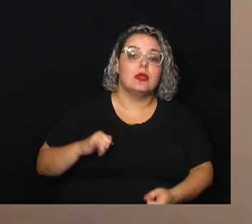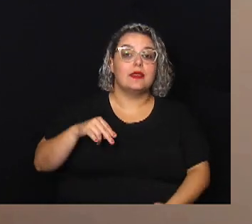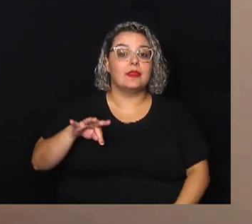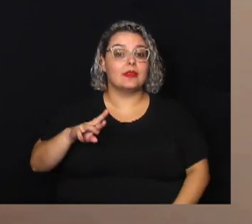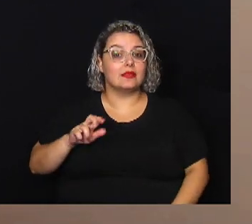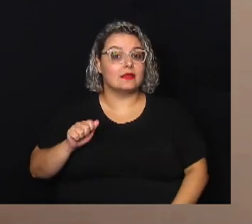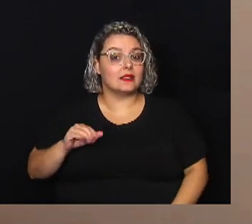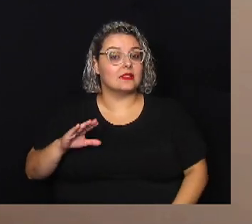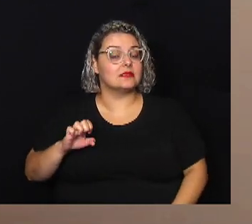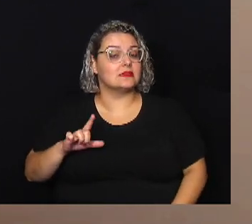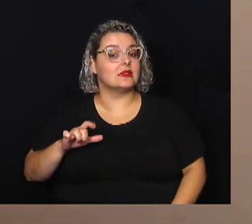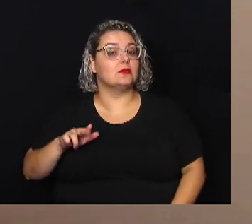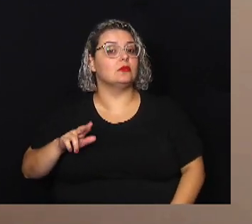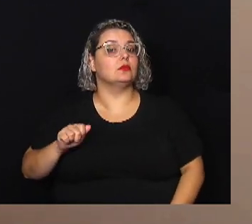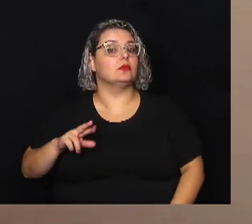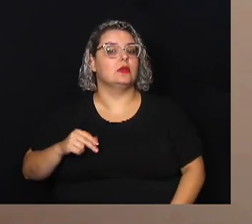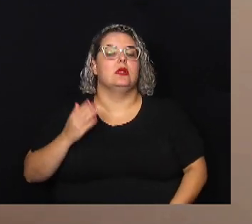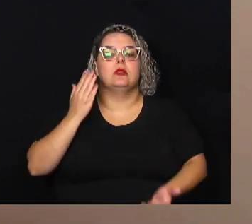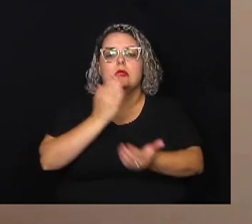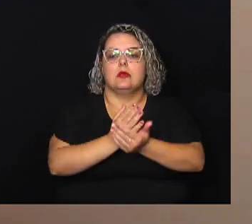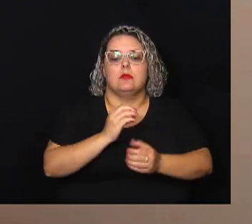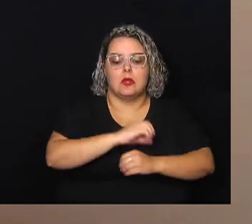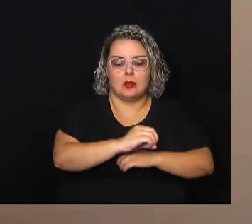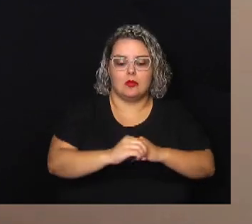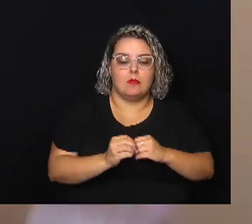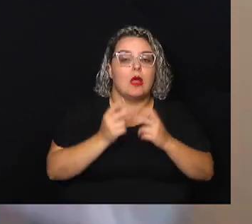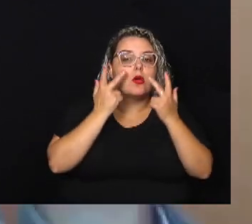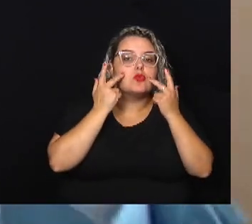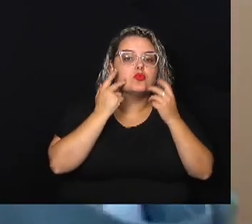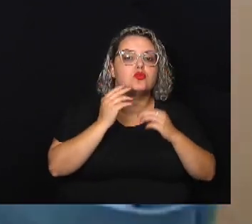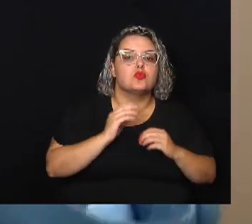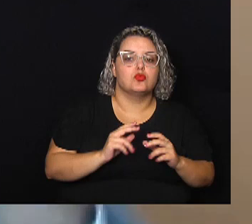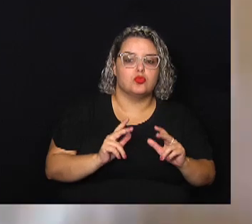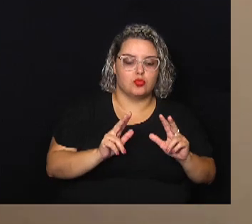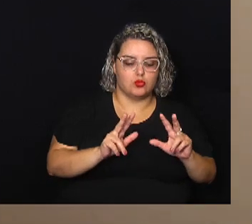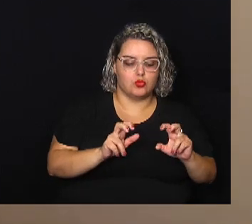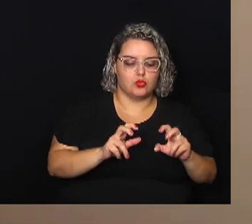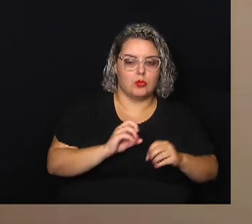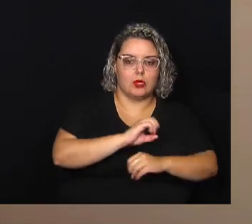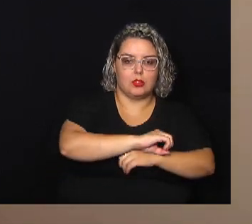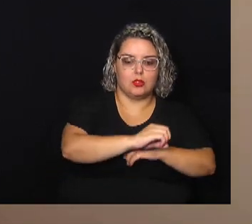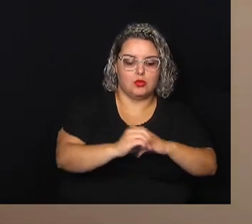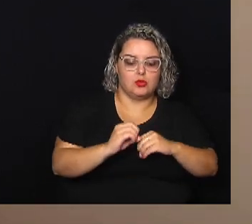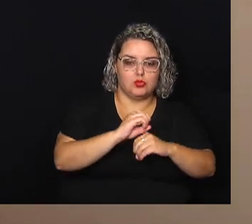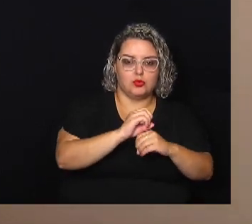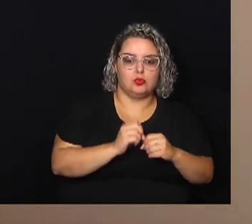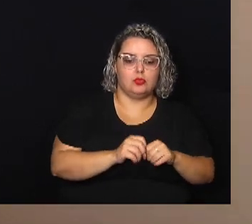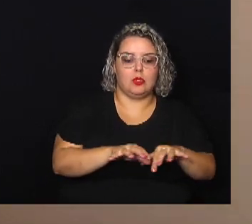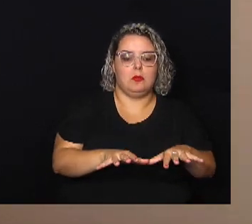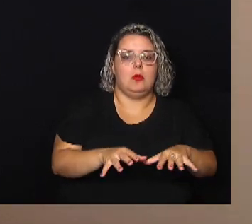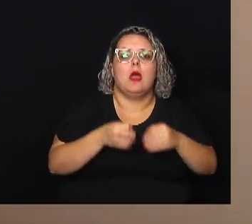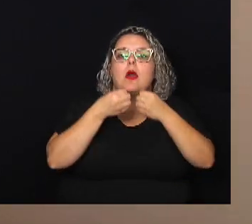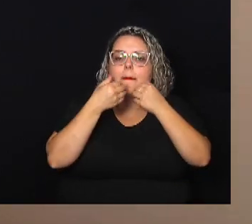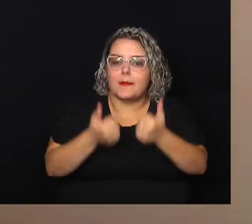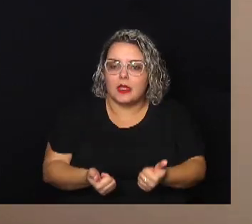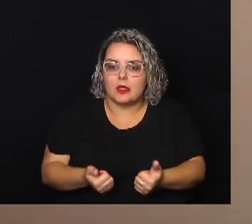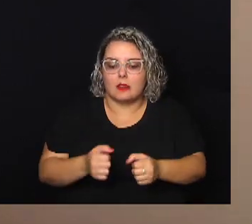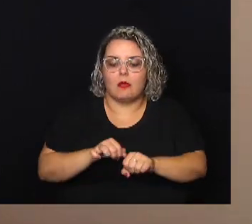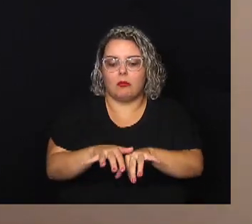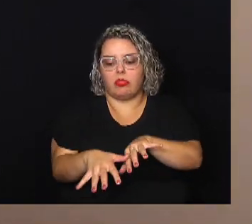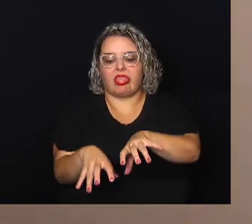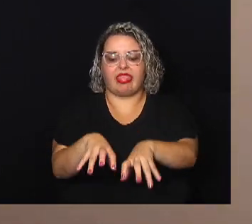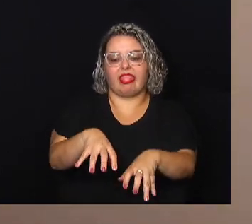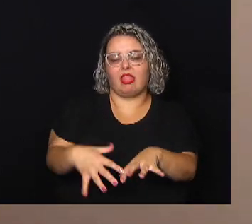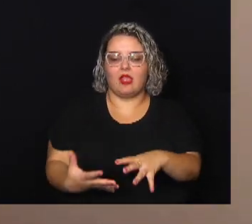que para de transformar aquela célula normal para o que ela nasceu para ser feita, ok? E ela acaba assumindo uma